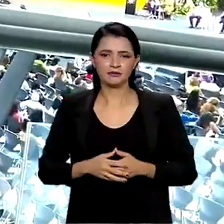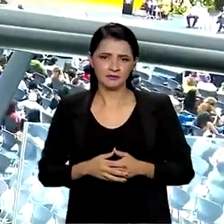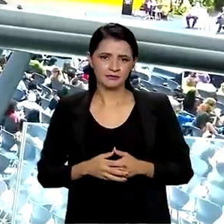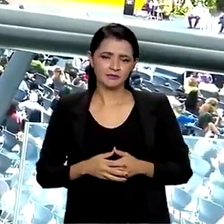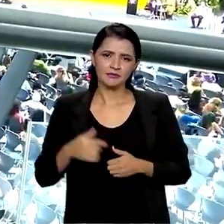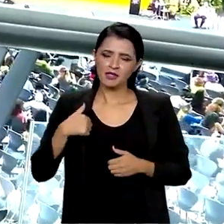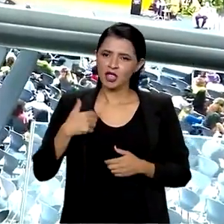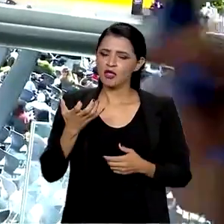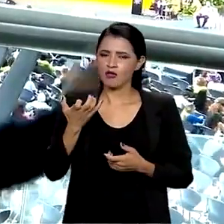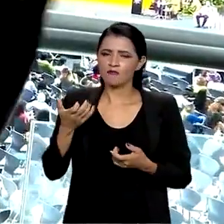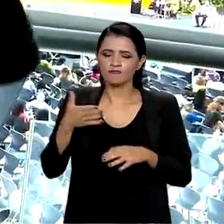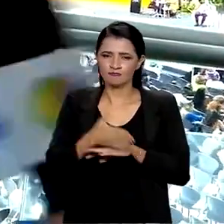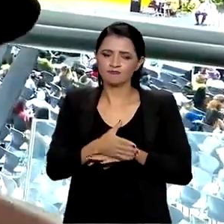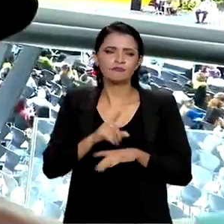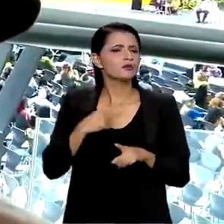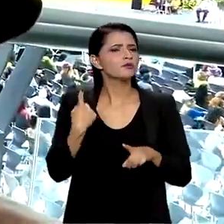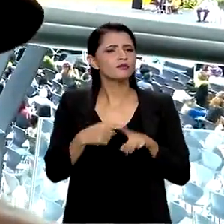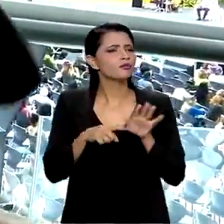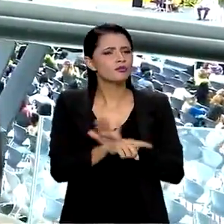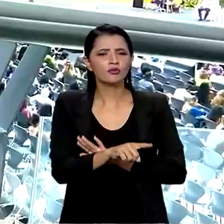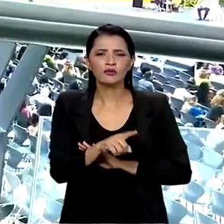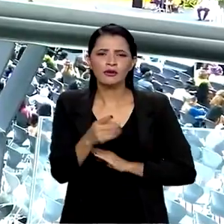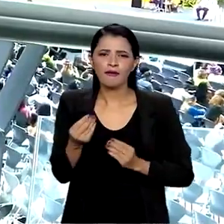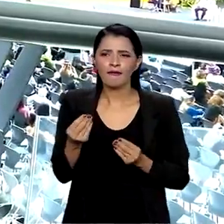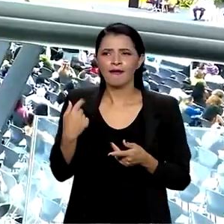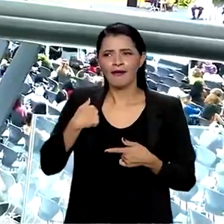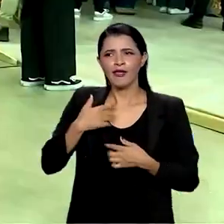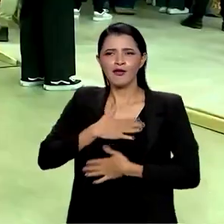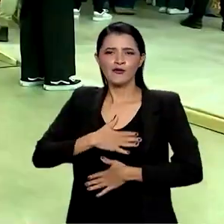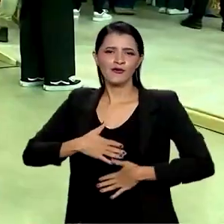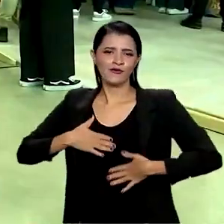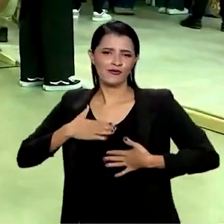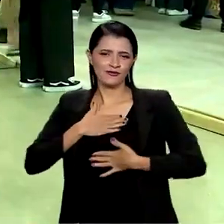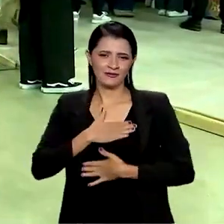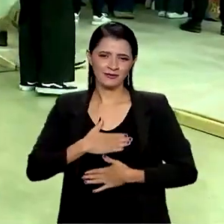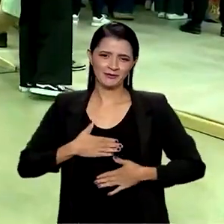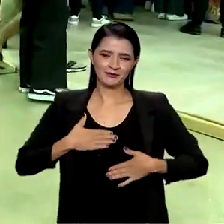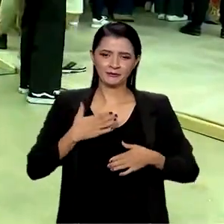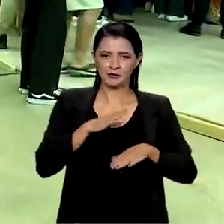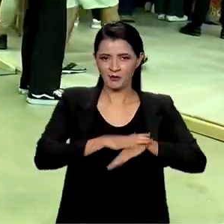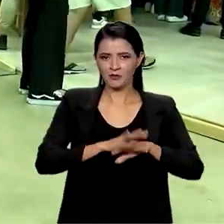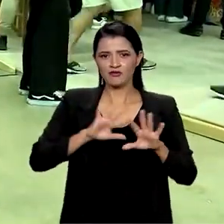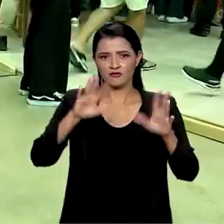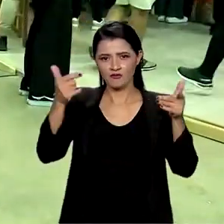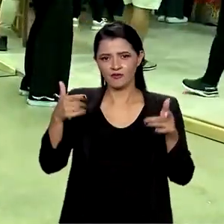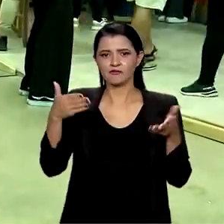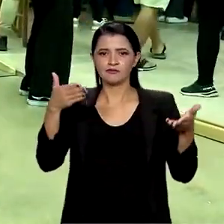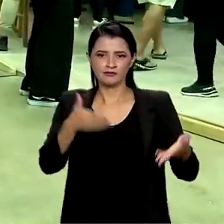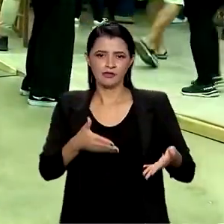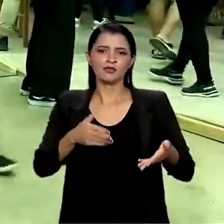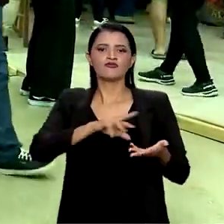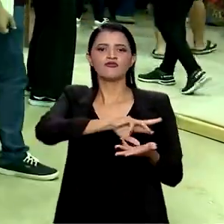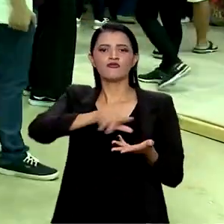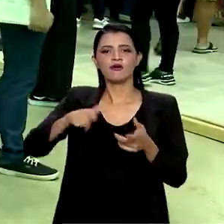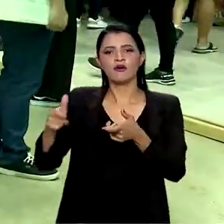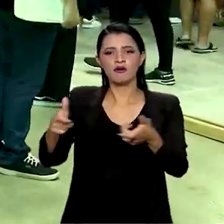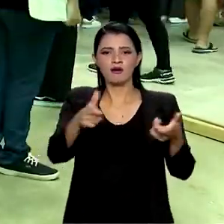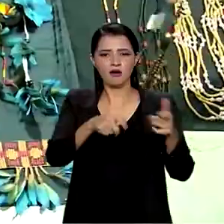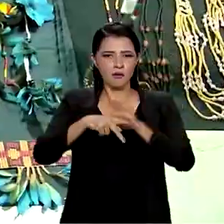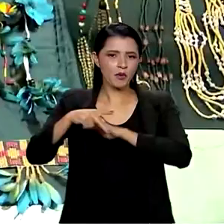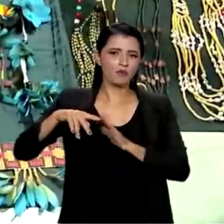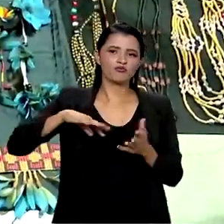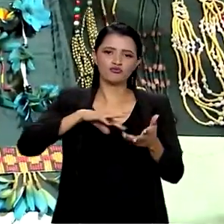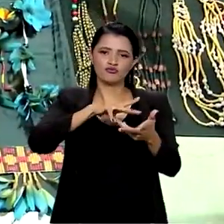quis vir. Por quê? Porque eu gosto. Durante o evento, participantes de diversos cantos do